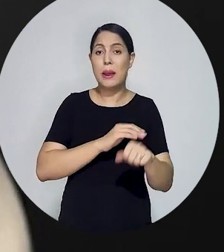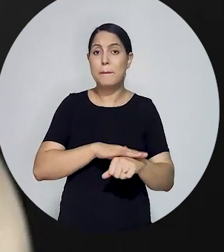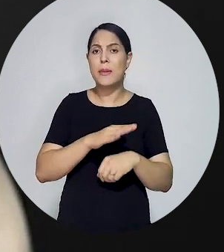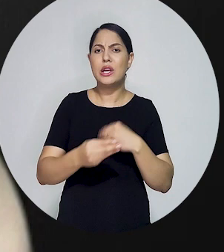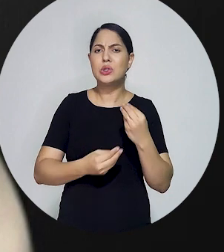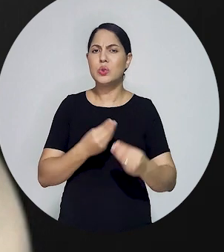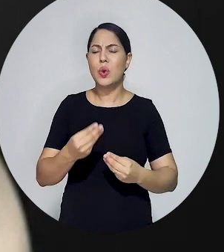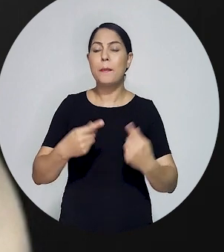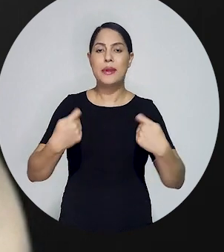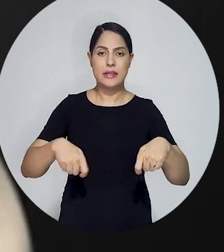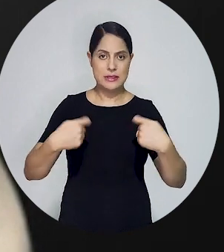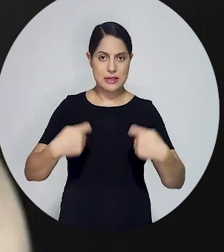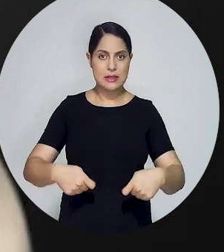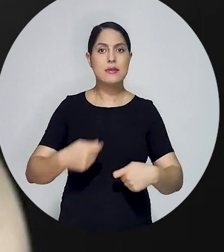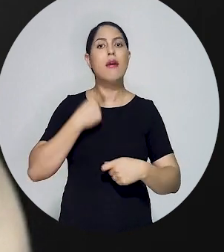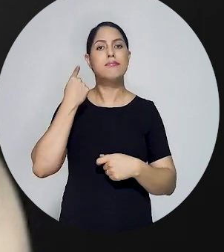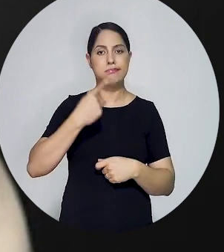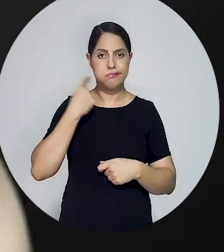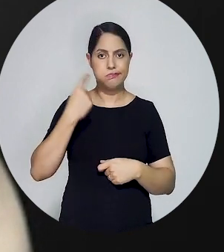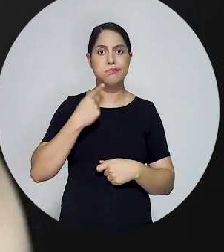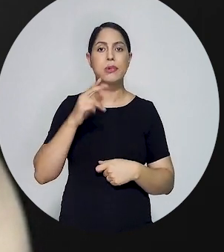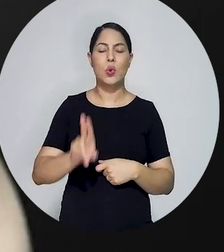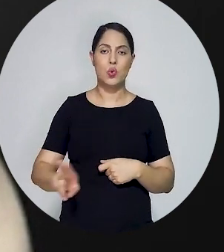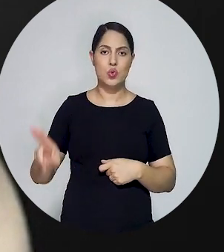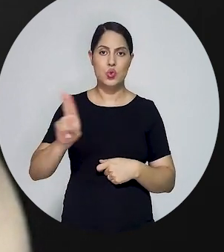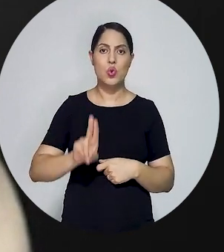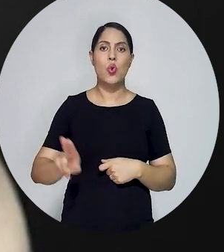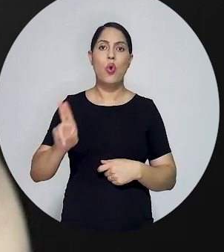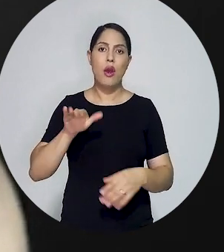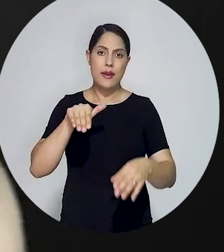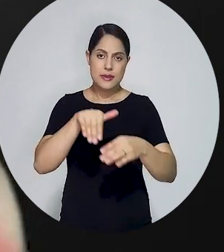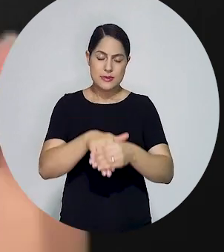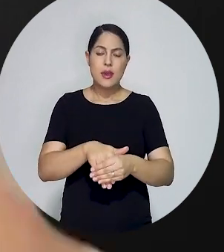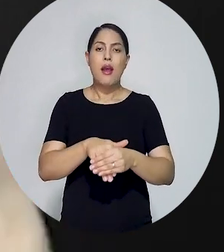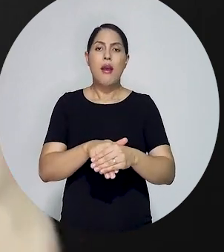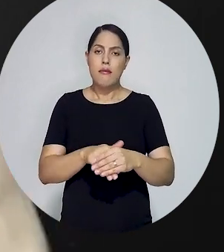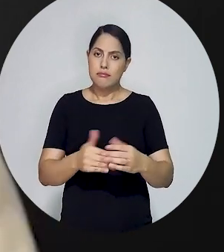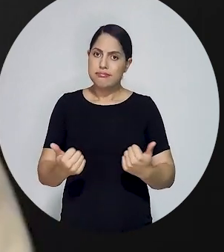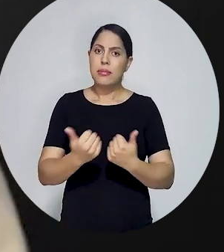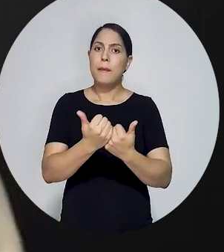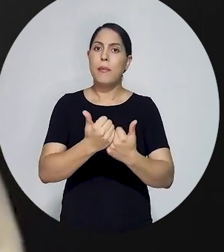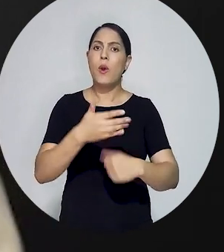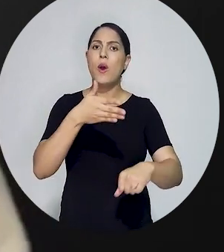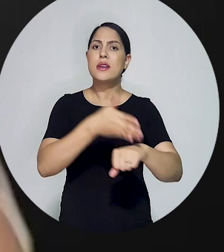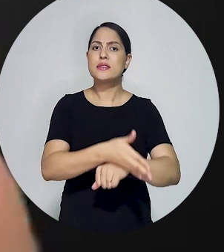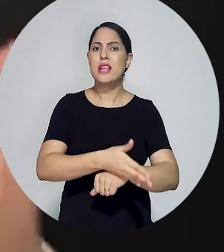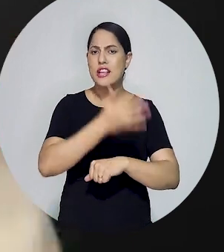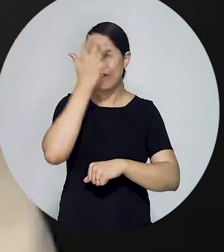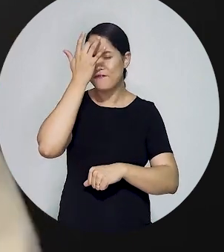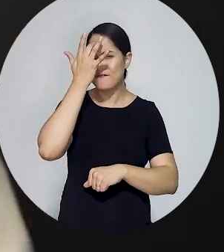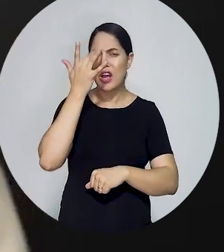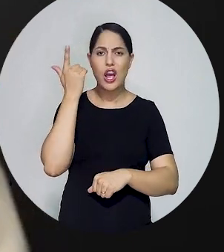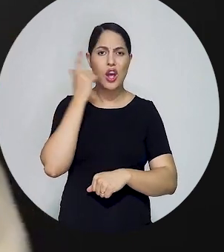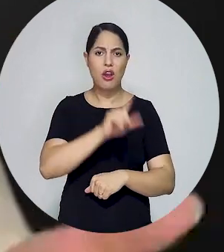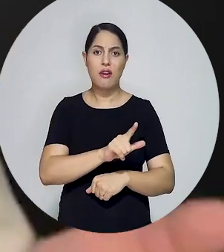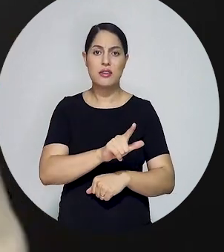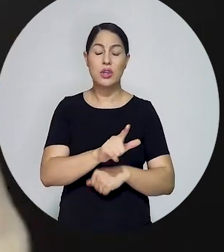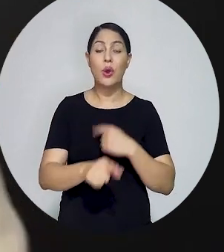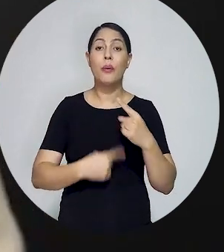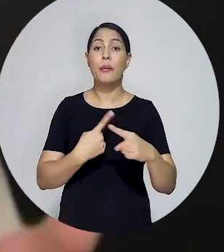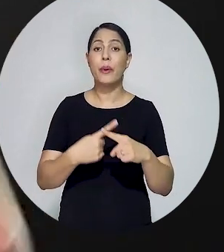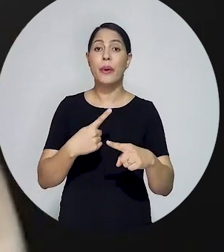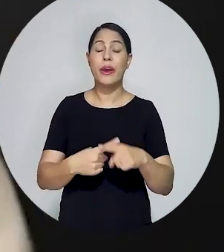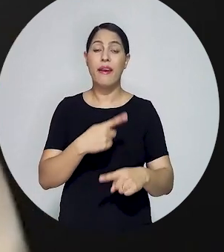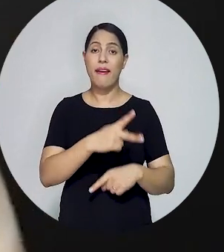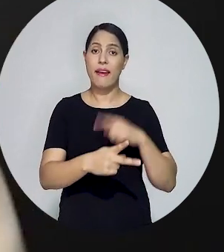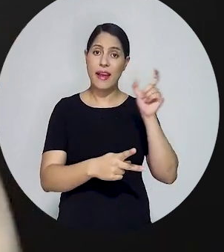para que seja desenvolvido um sistema que permita que a advocacia entre com o seu usuário e senha e tenha acesso aos